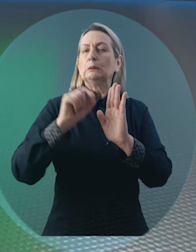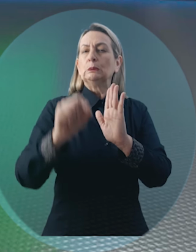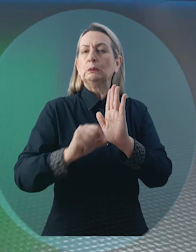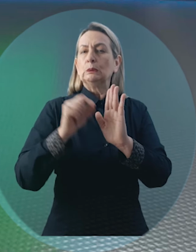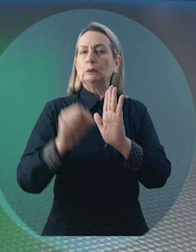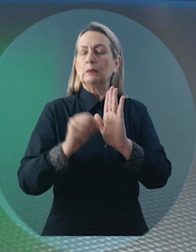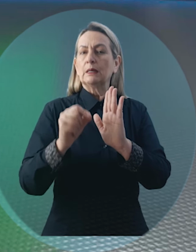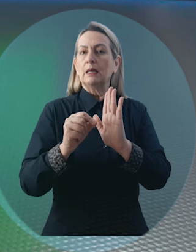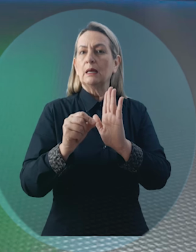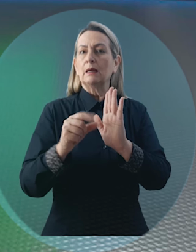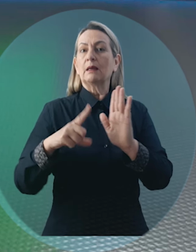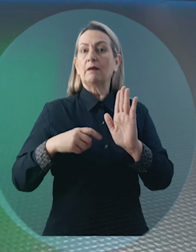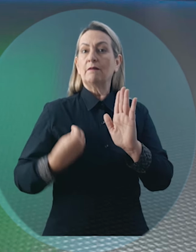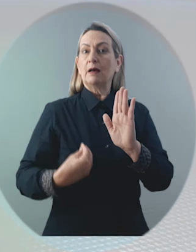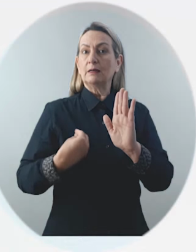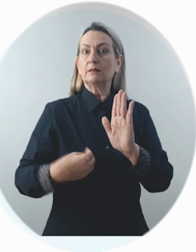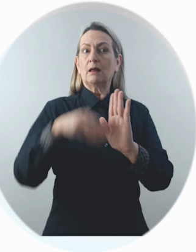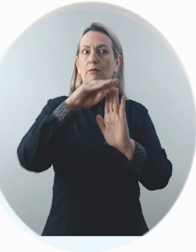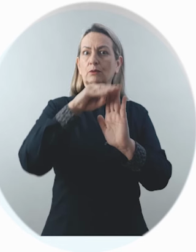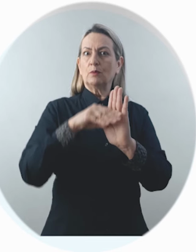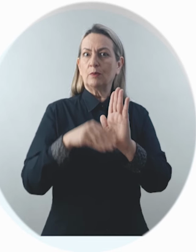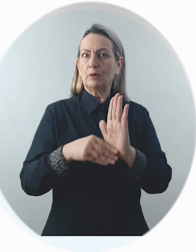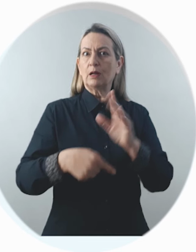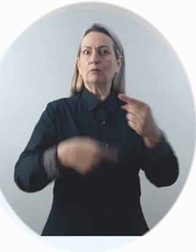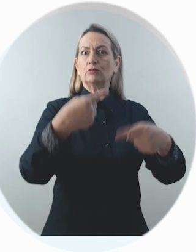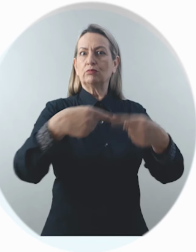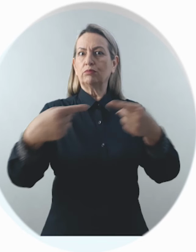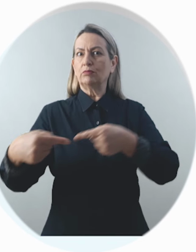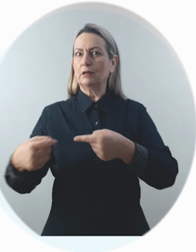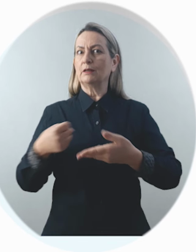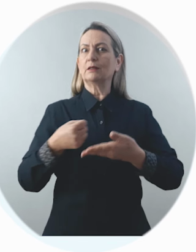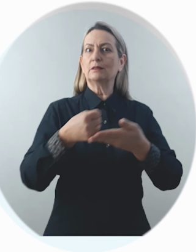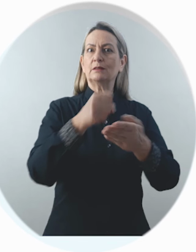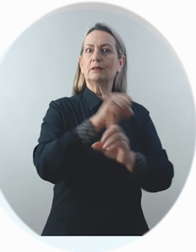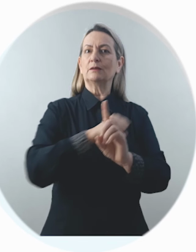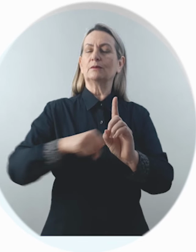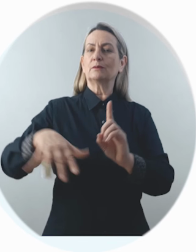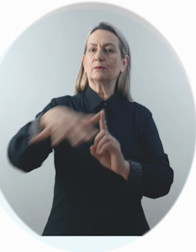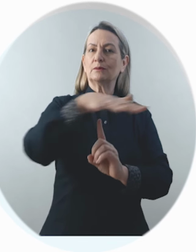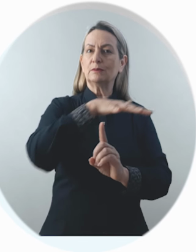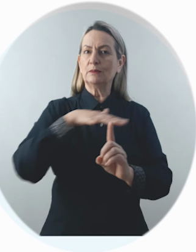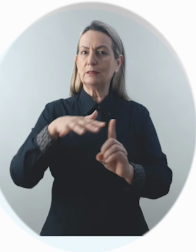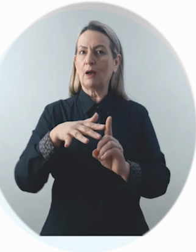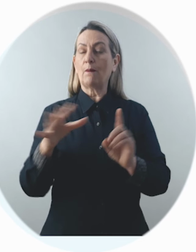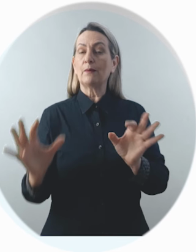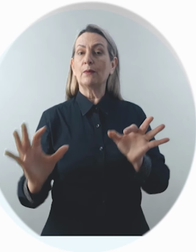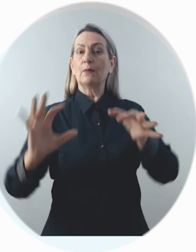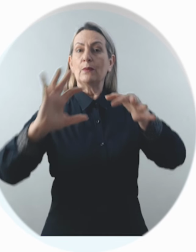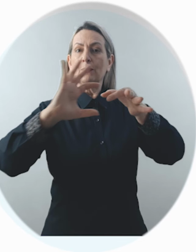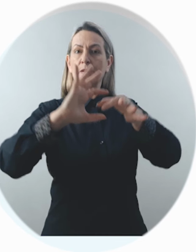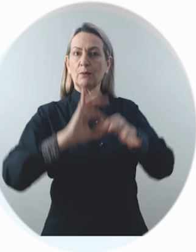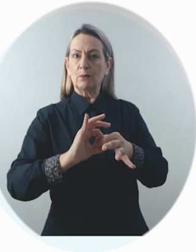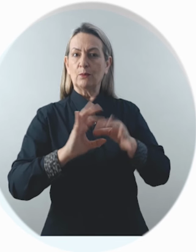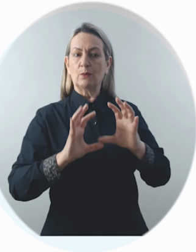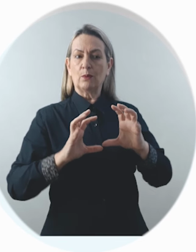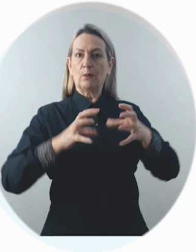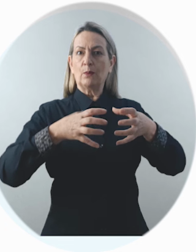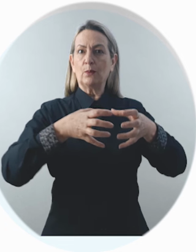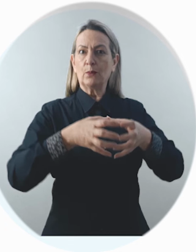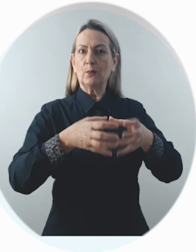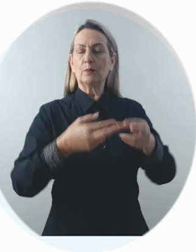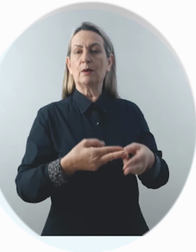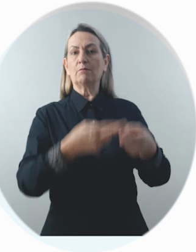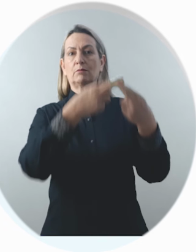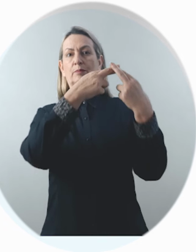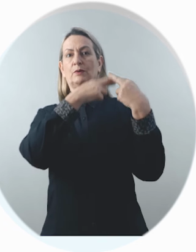que necessariamente vá compor o programa da política de assistência social ele se